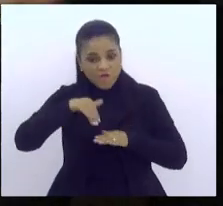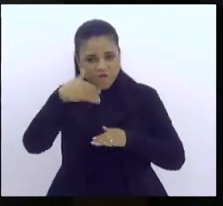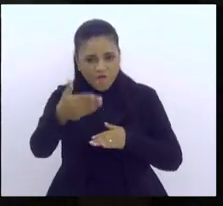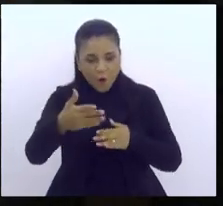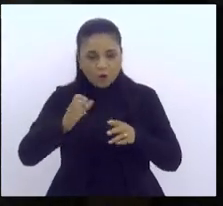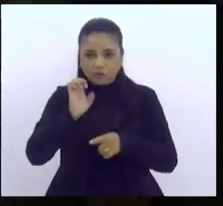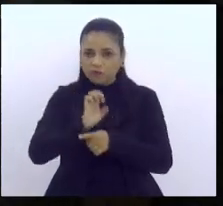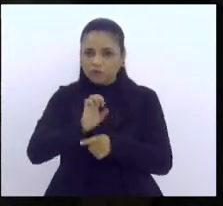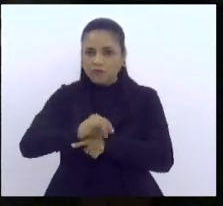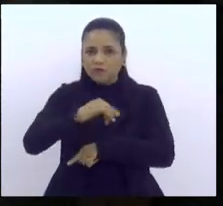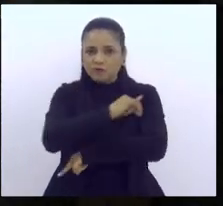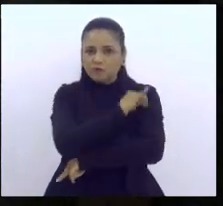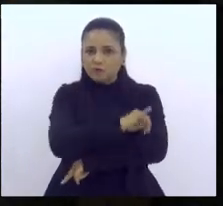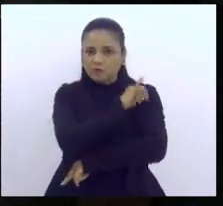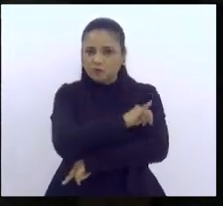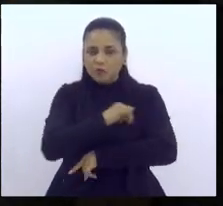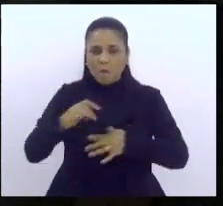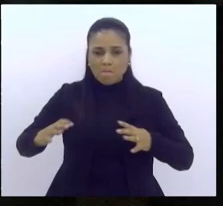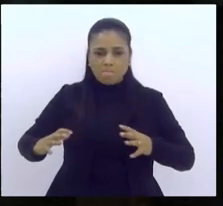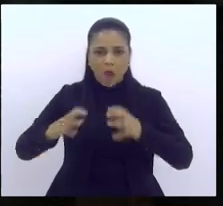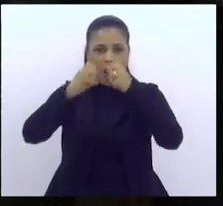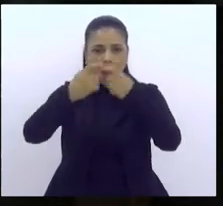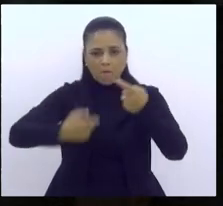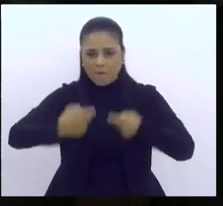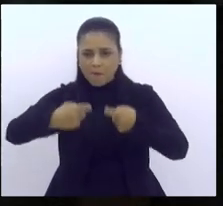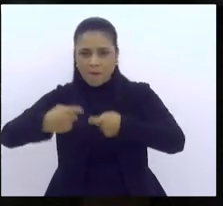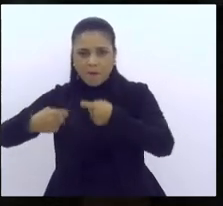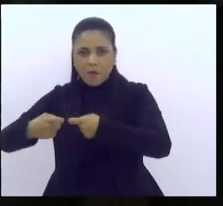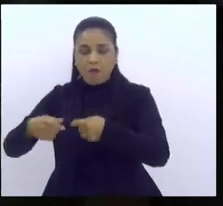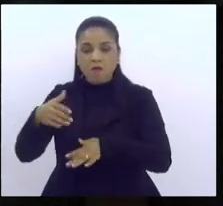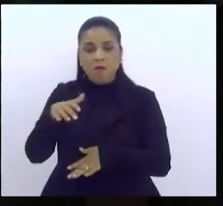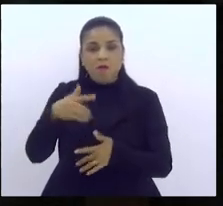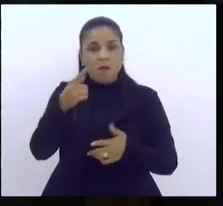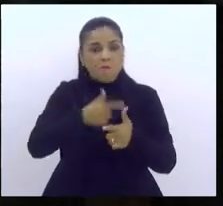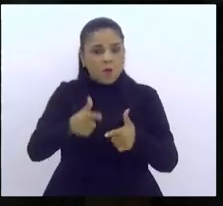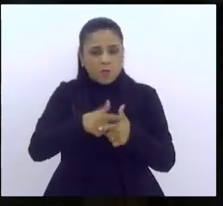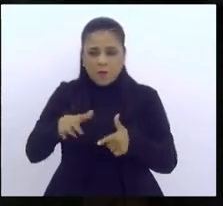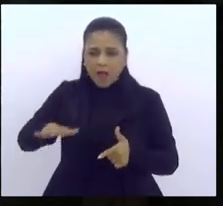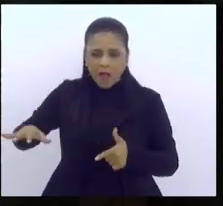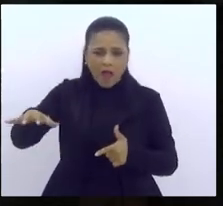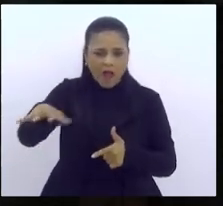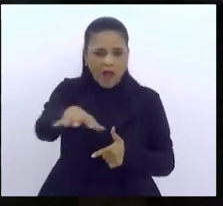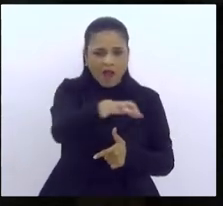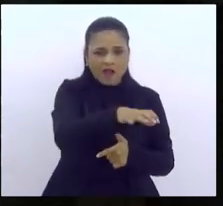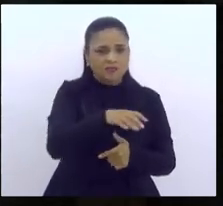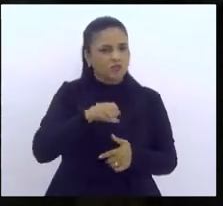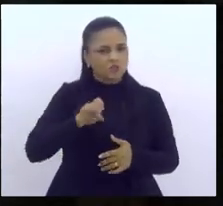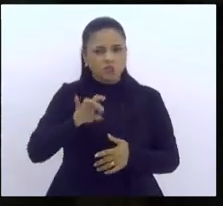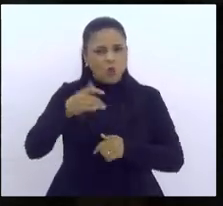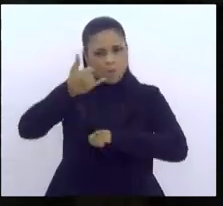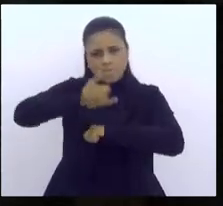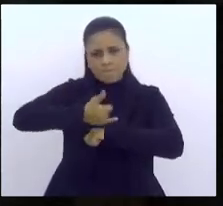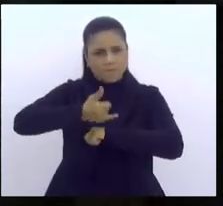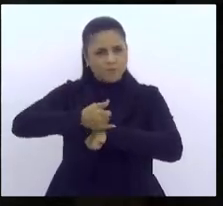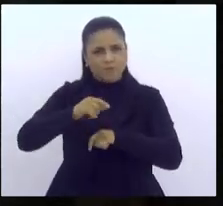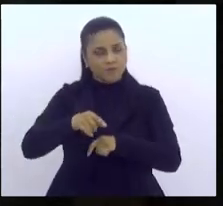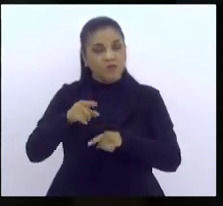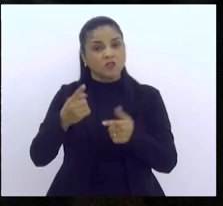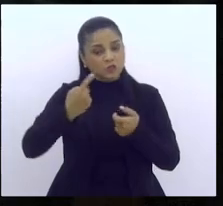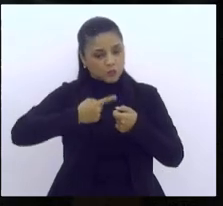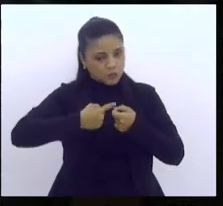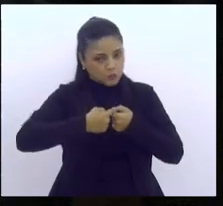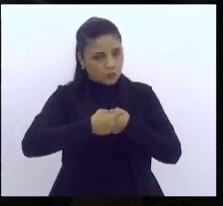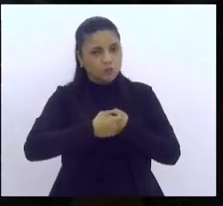no estado todo. Acontece problema em todas as áreas, não é só na área metropolitana, mas também no interior